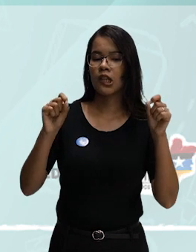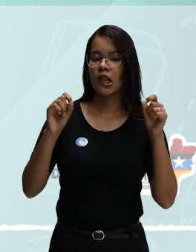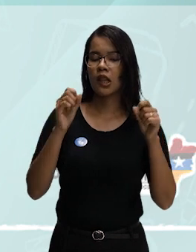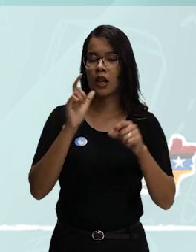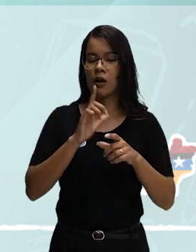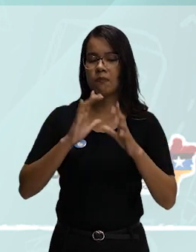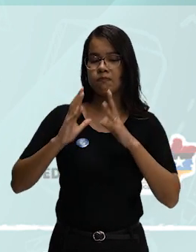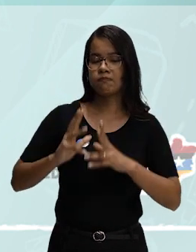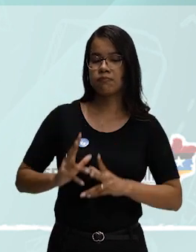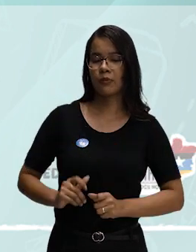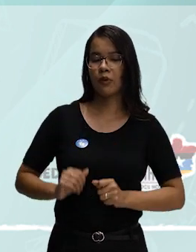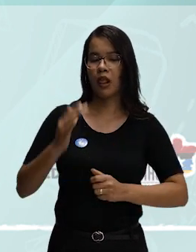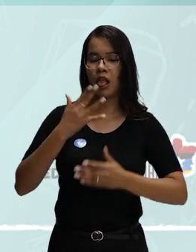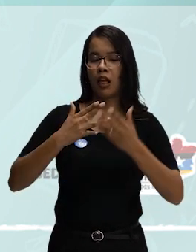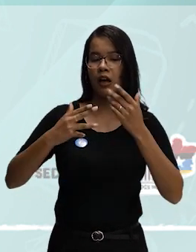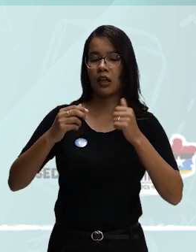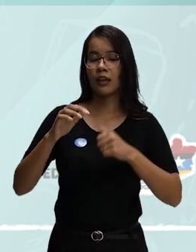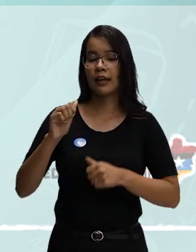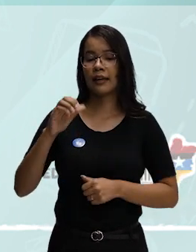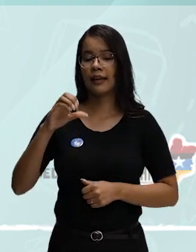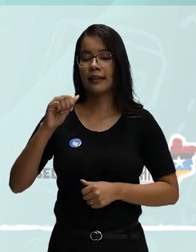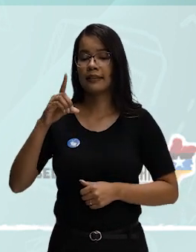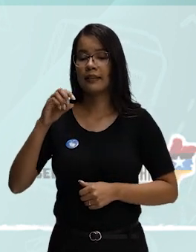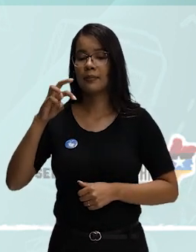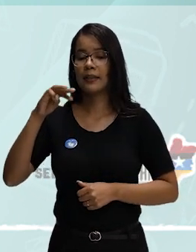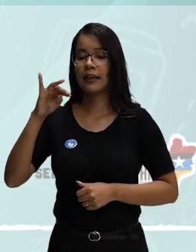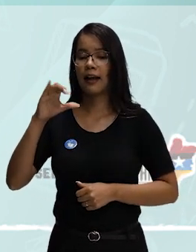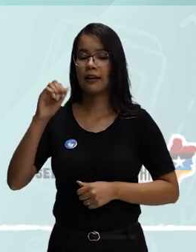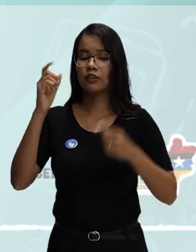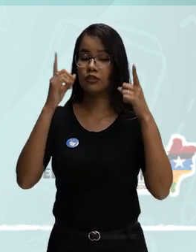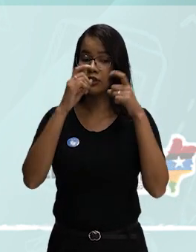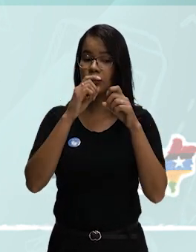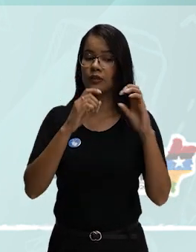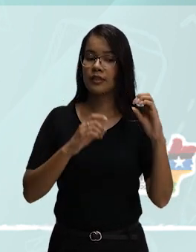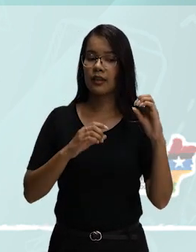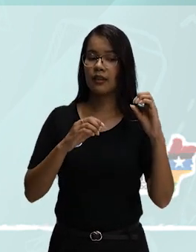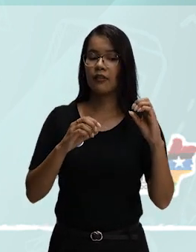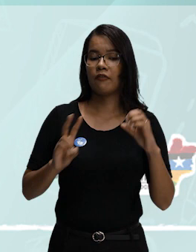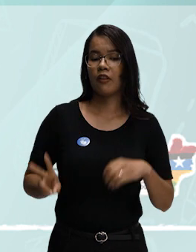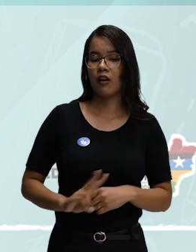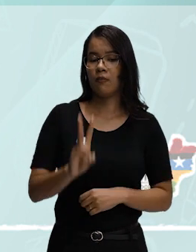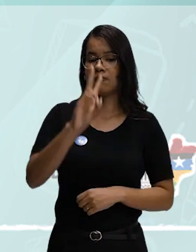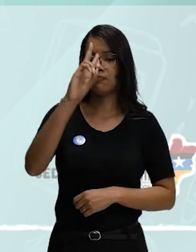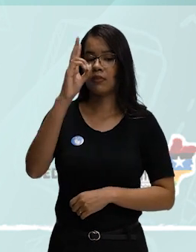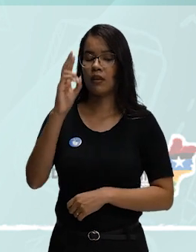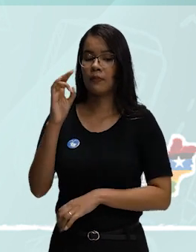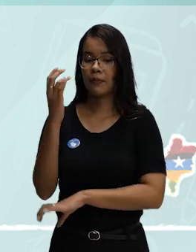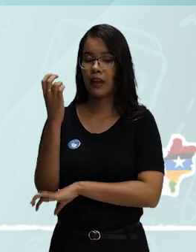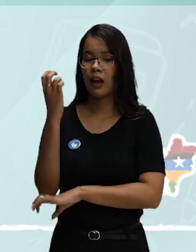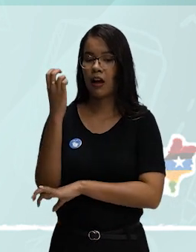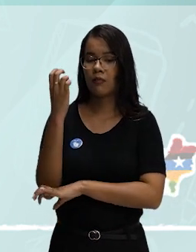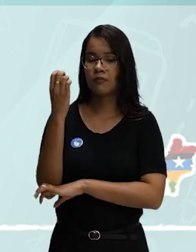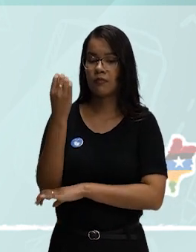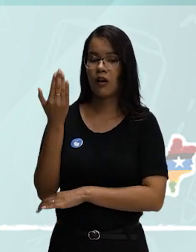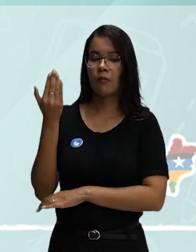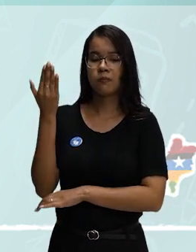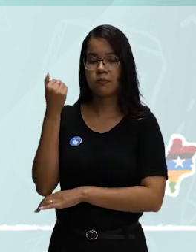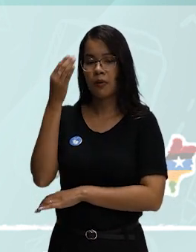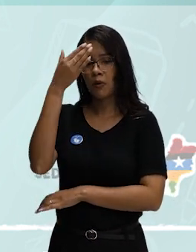valorização das raízes culturais brasileiras, pessimismo e oposição ao